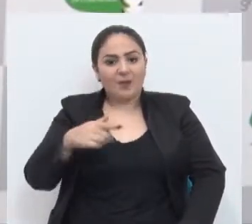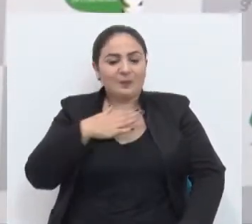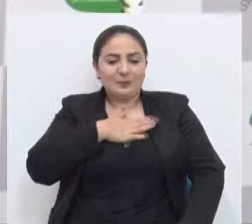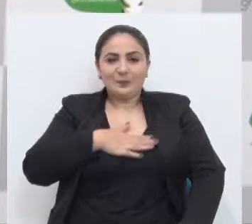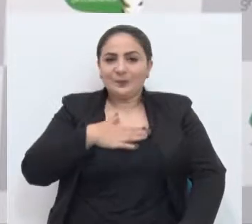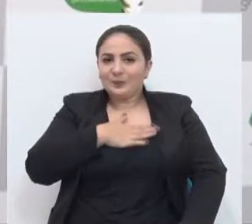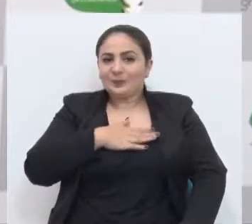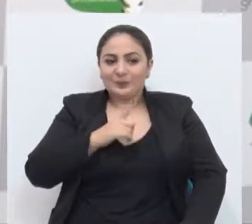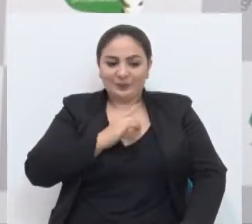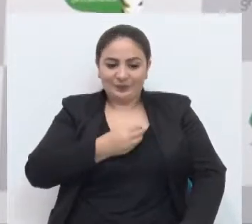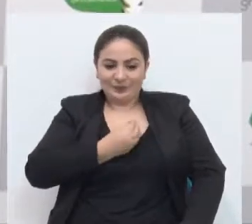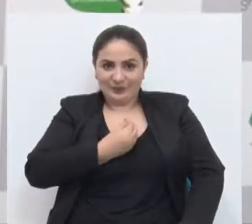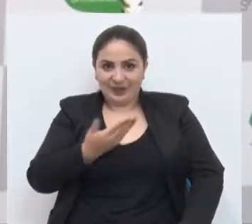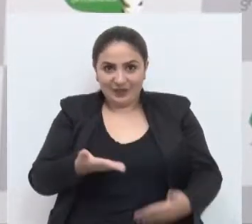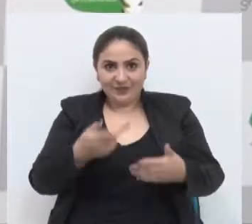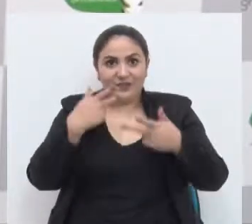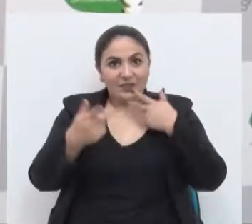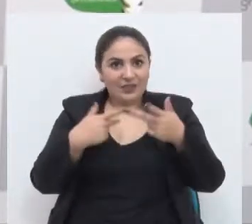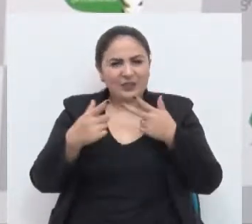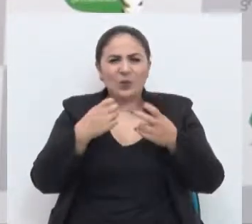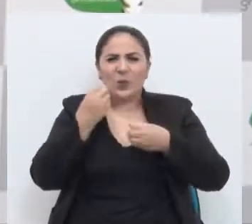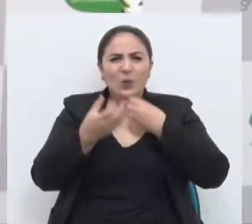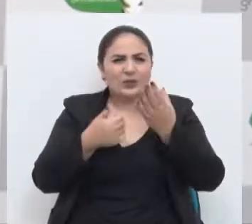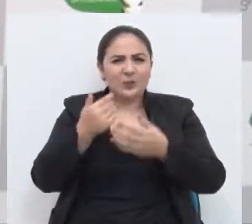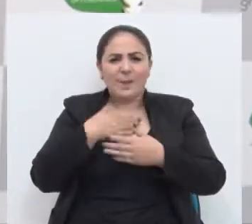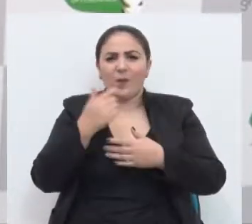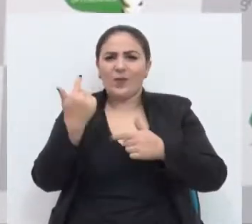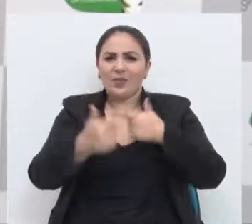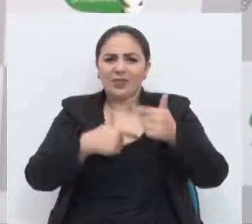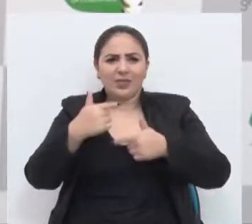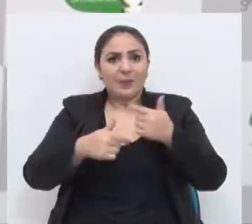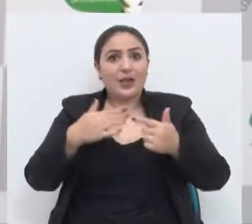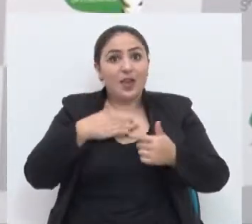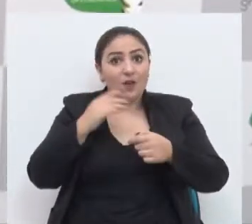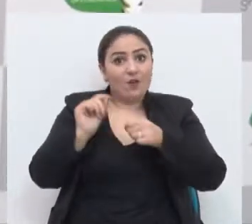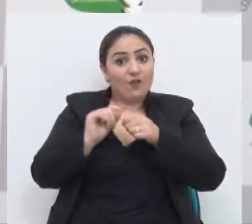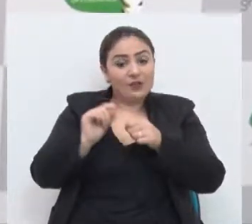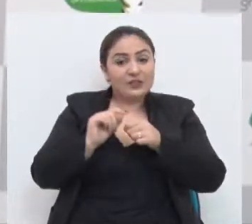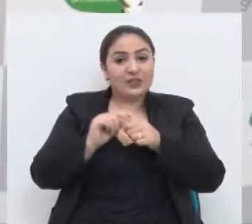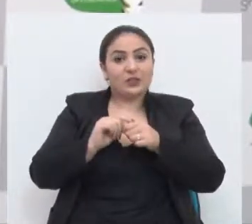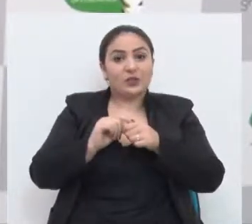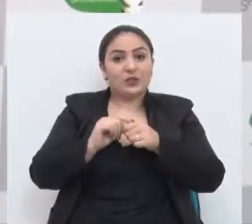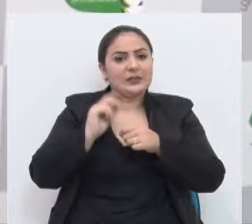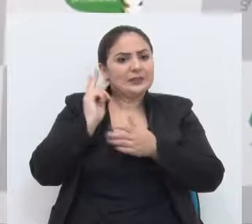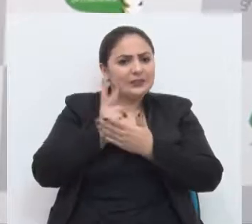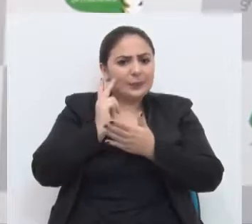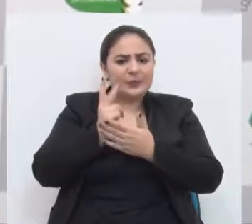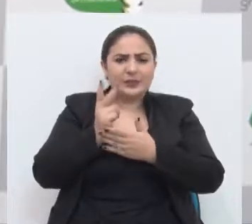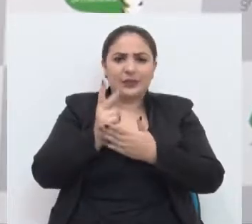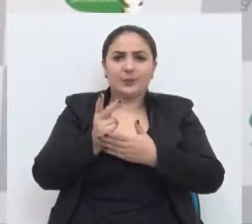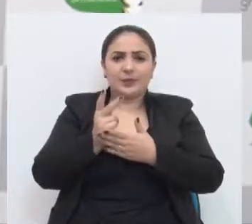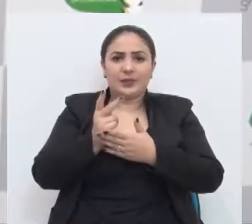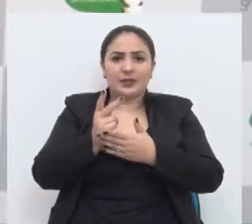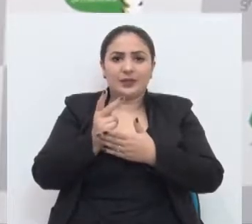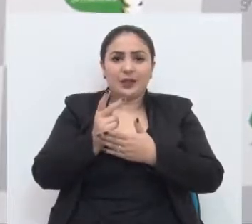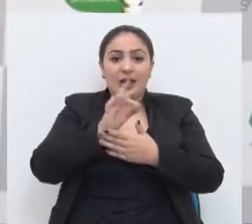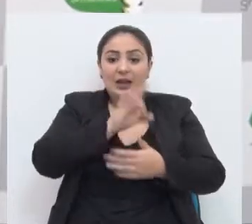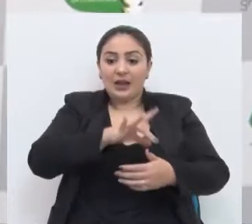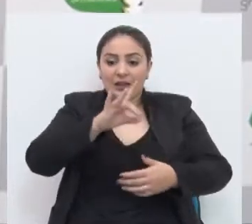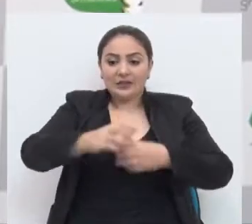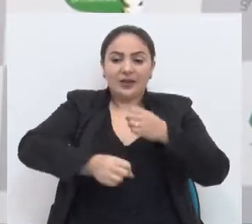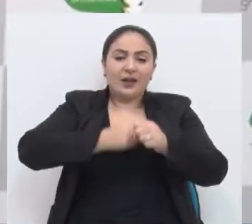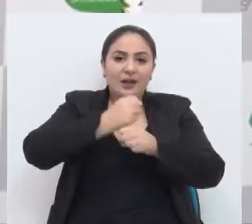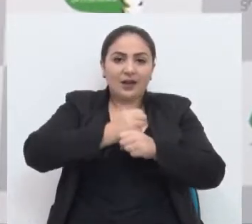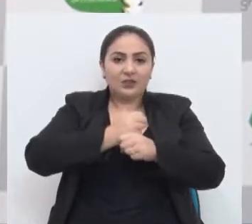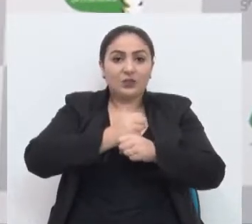falando para vocês e contando um pouco do meu trabalho que eu estou fazendo a cada ano. Cada ano